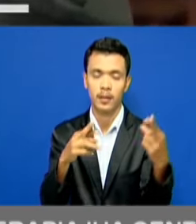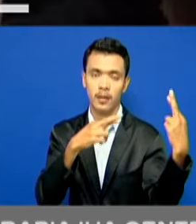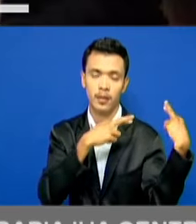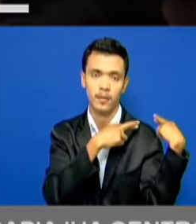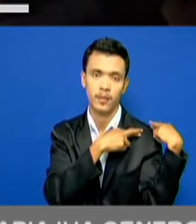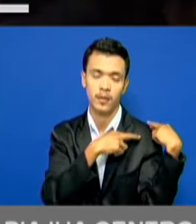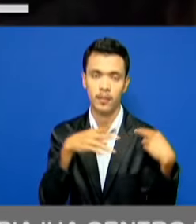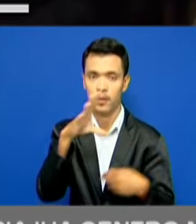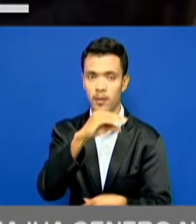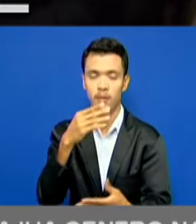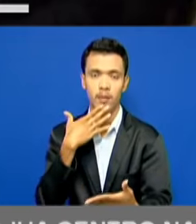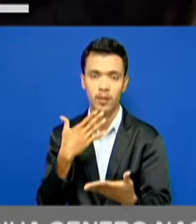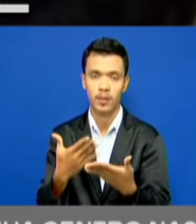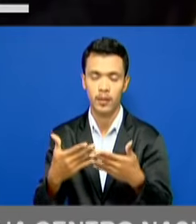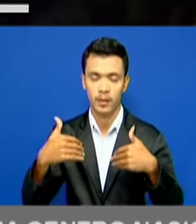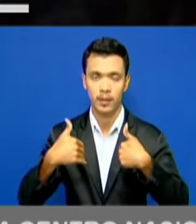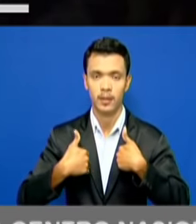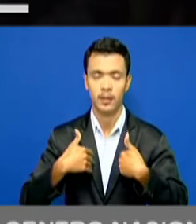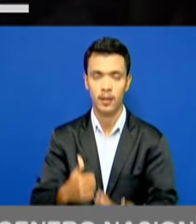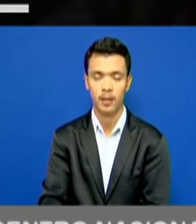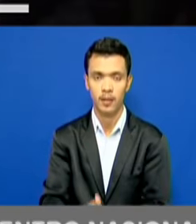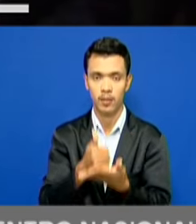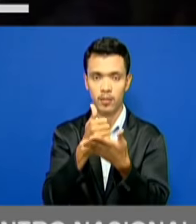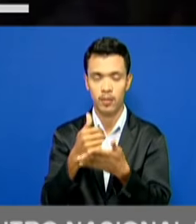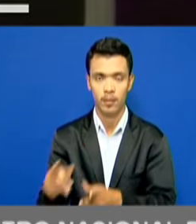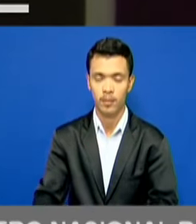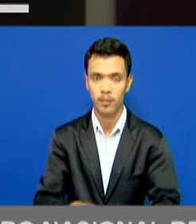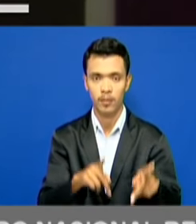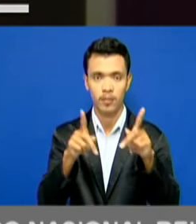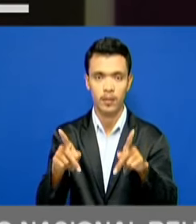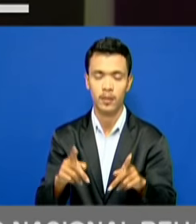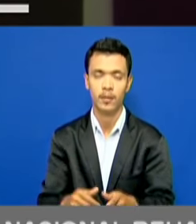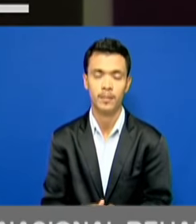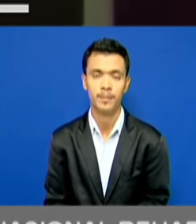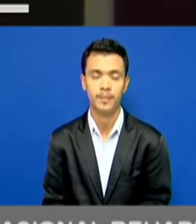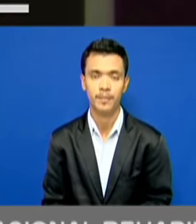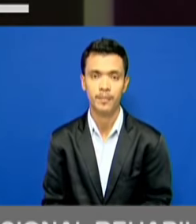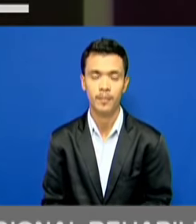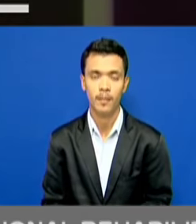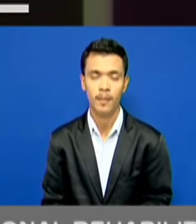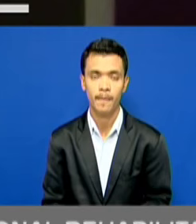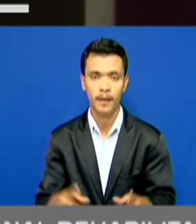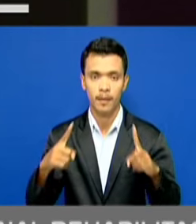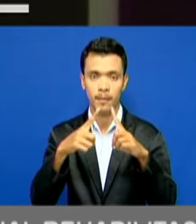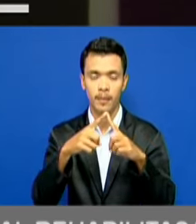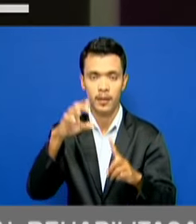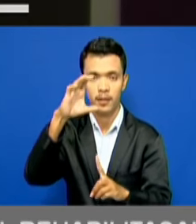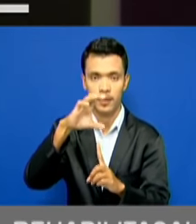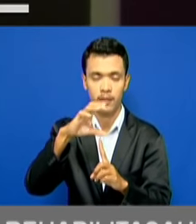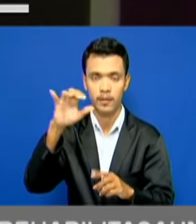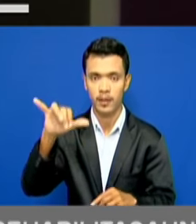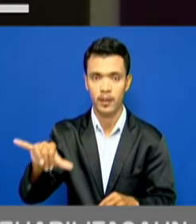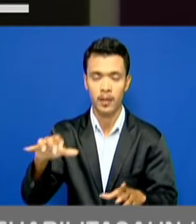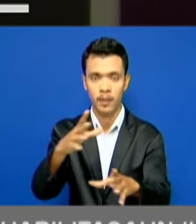responsabilidade, no eficácia e reatendimento público. O ocupante cargo Sira, maconha retam posse,